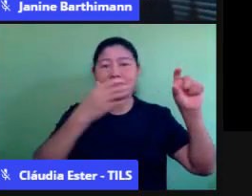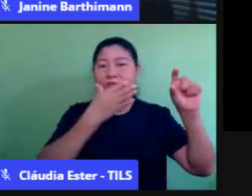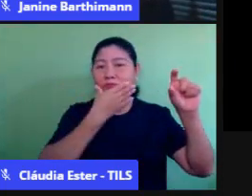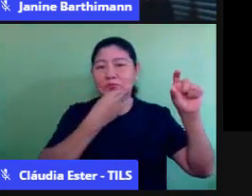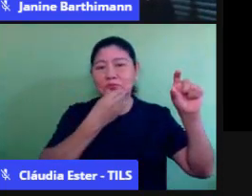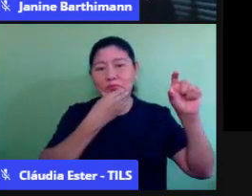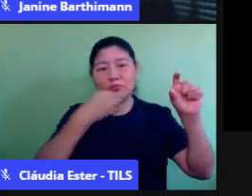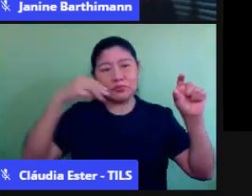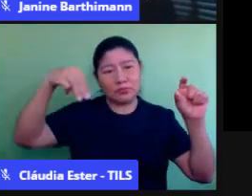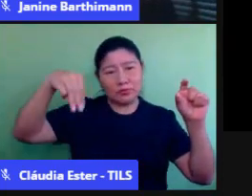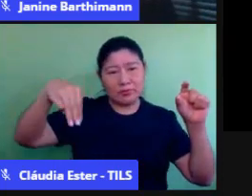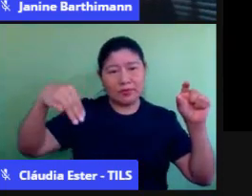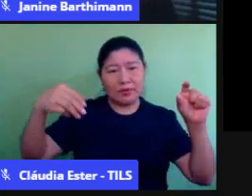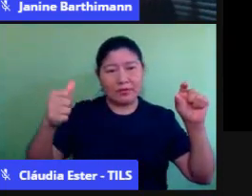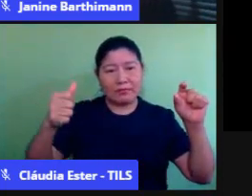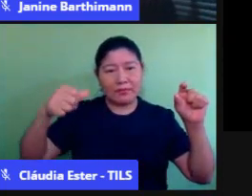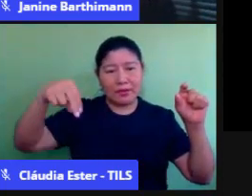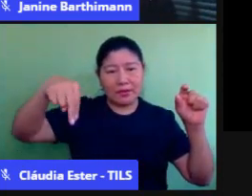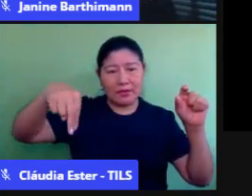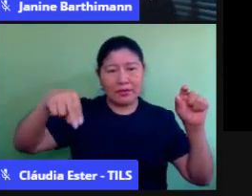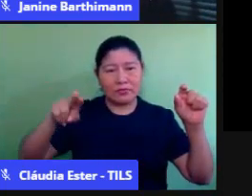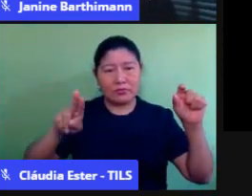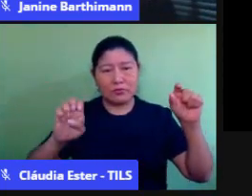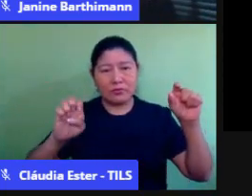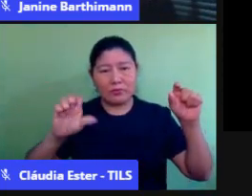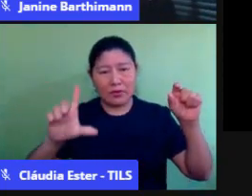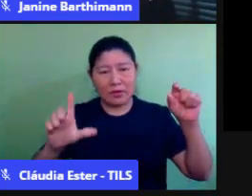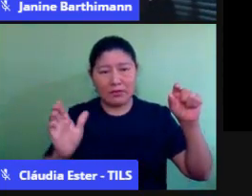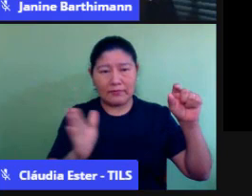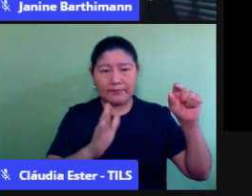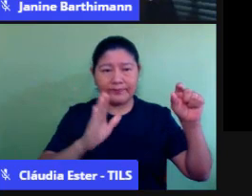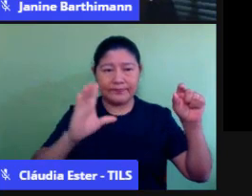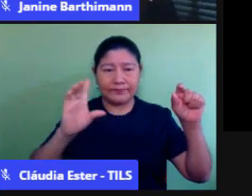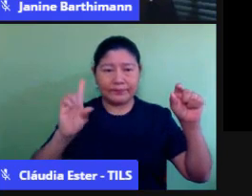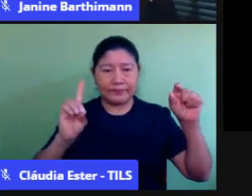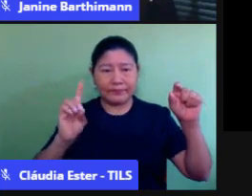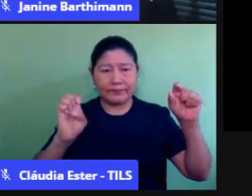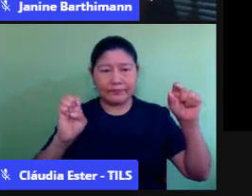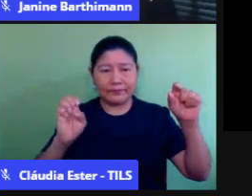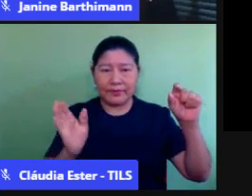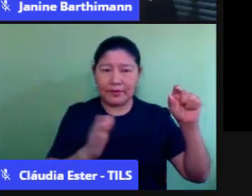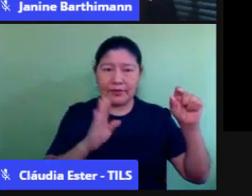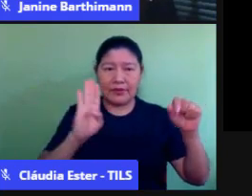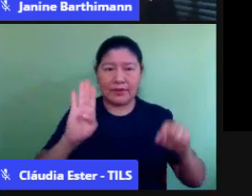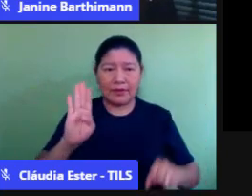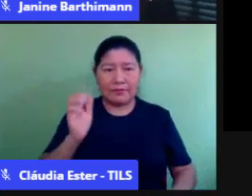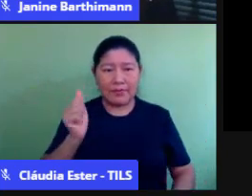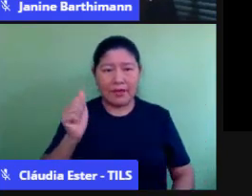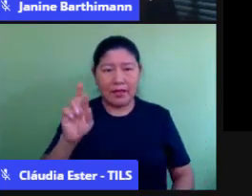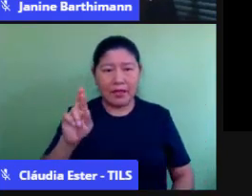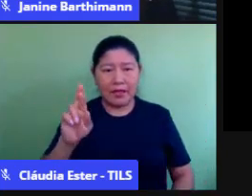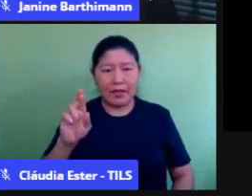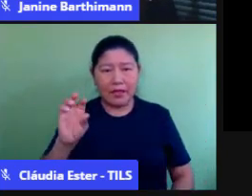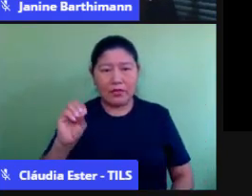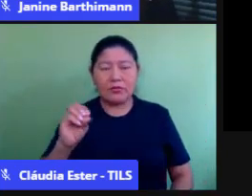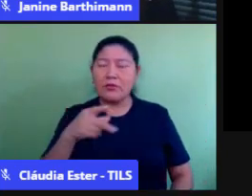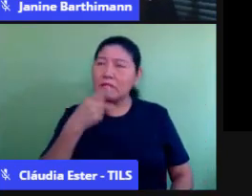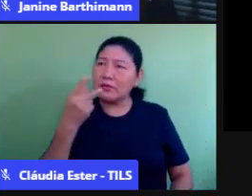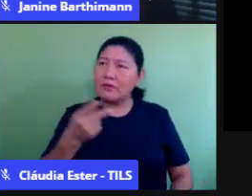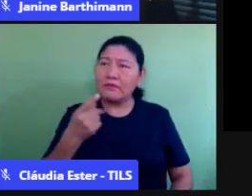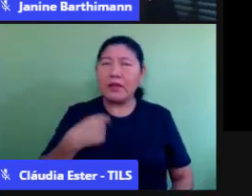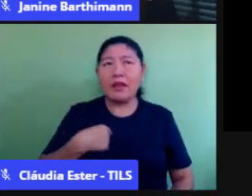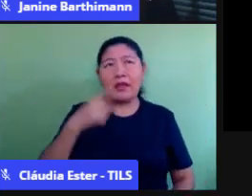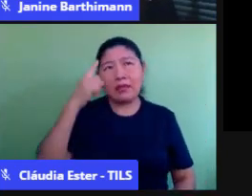maior riqueza do homem é a sua incompletude, ela vem no sentido de uma sabedoria de uma